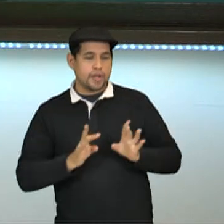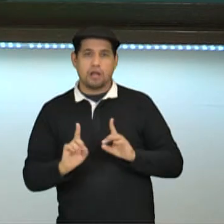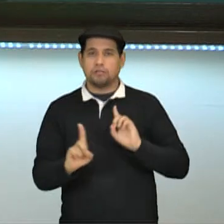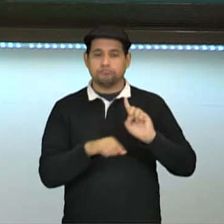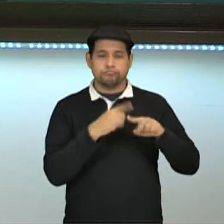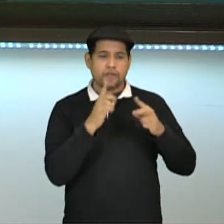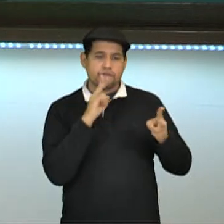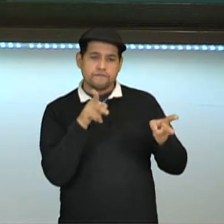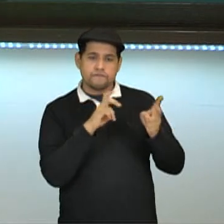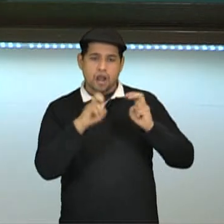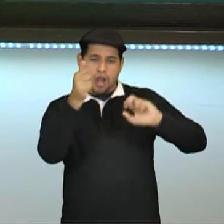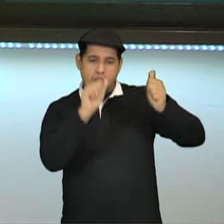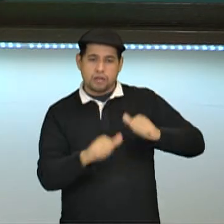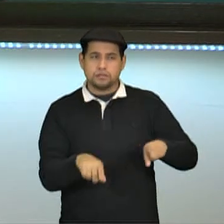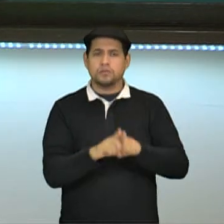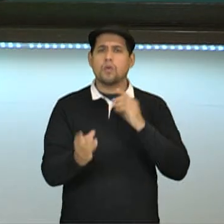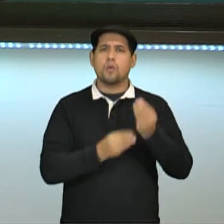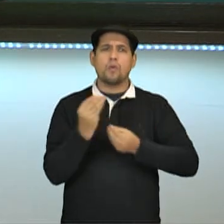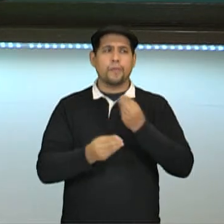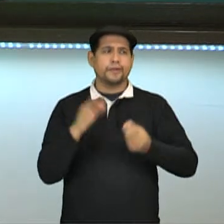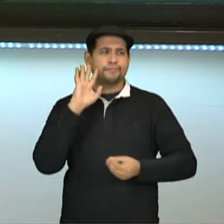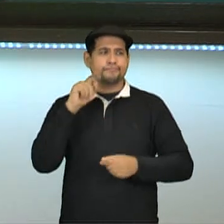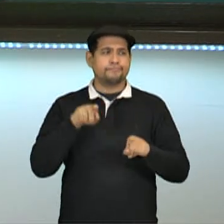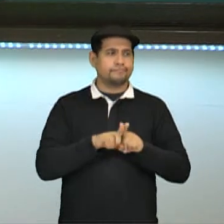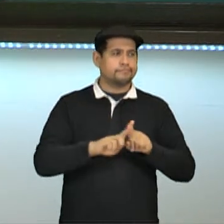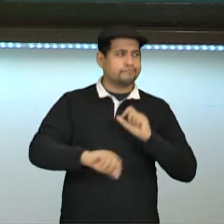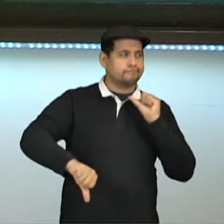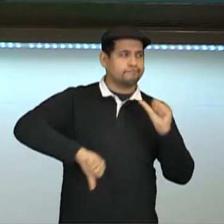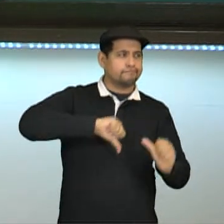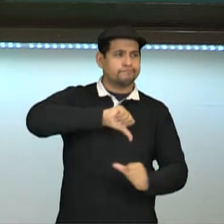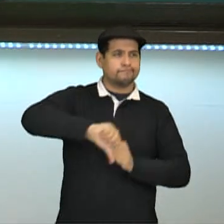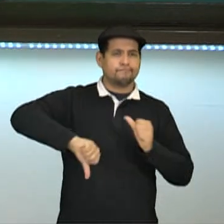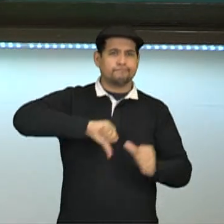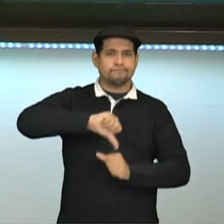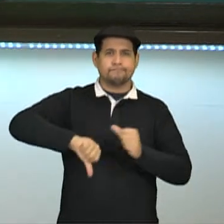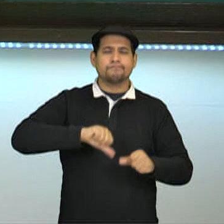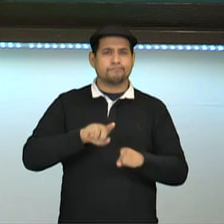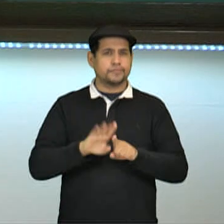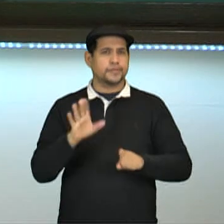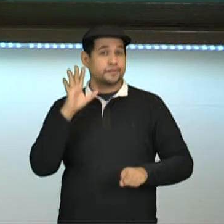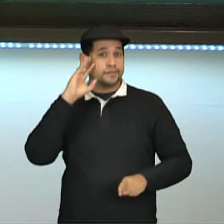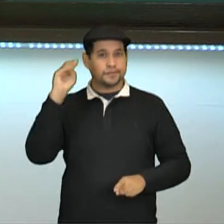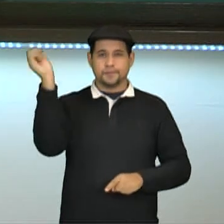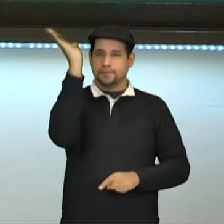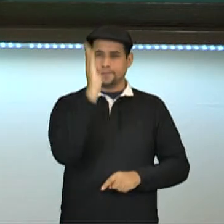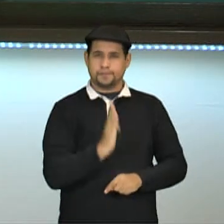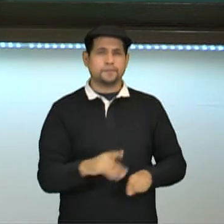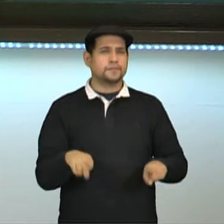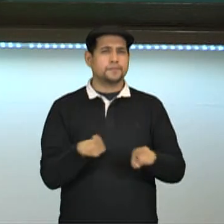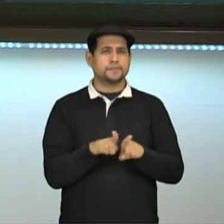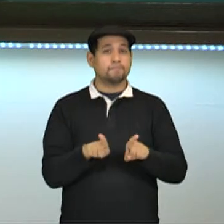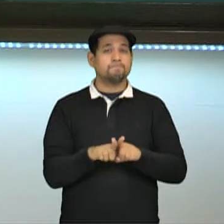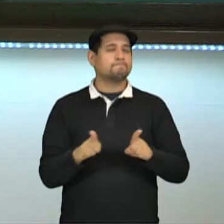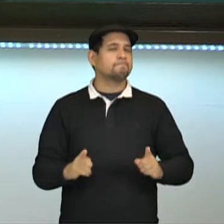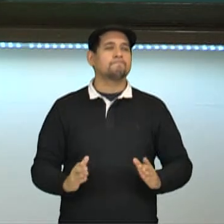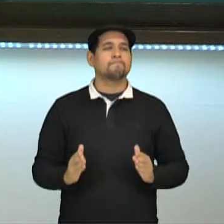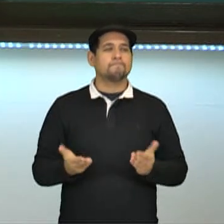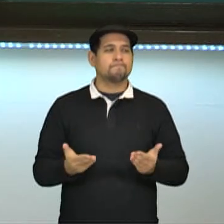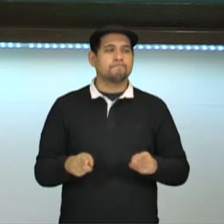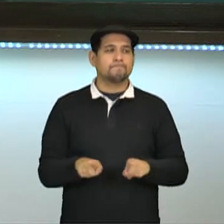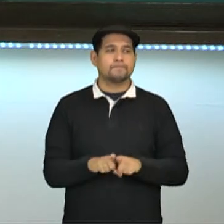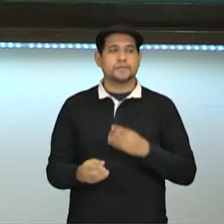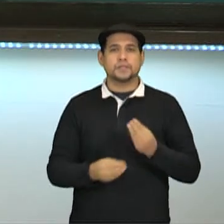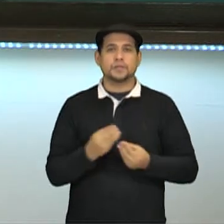olhada como é que ocorreram as transformações aqui no Brasil, nesse momento em